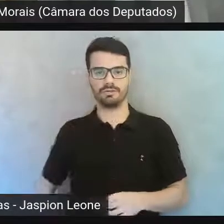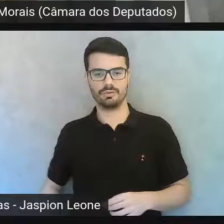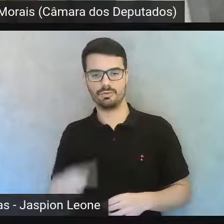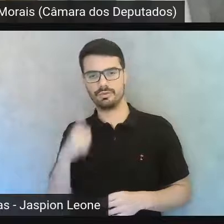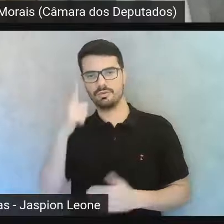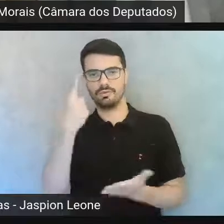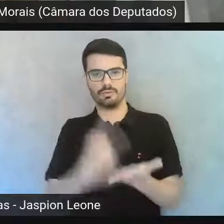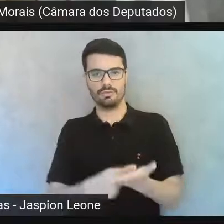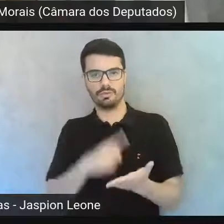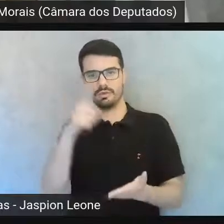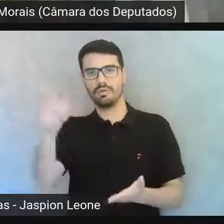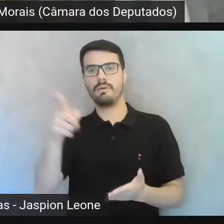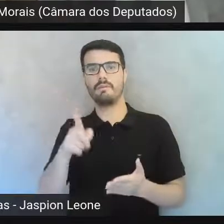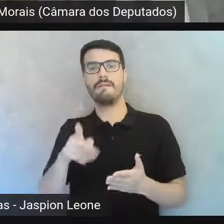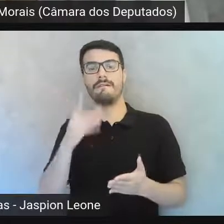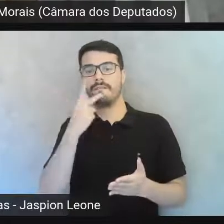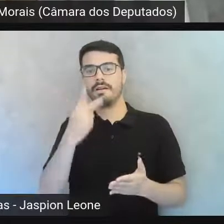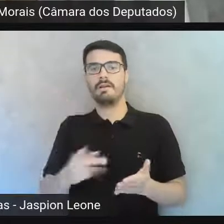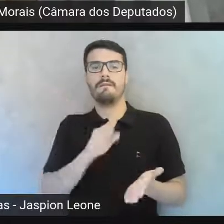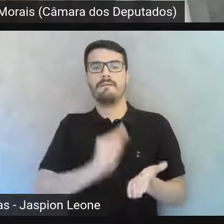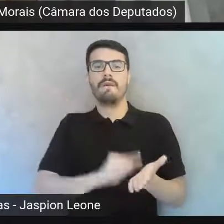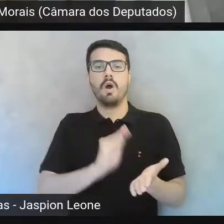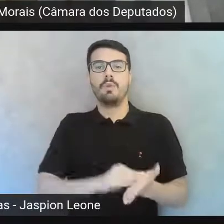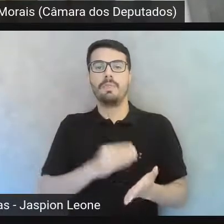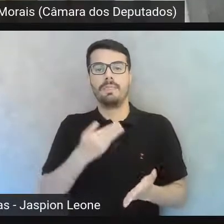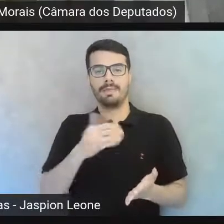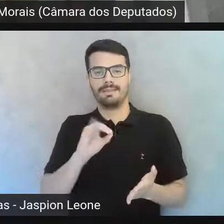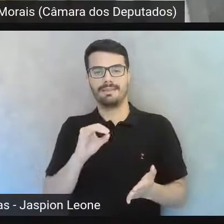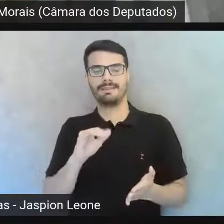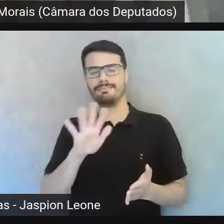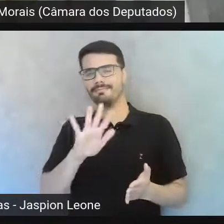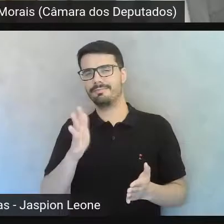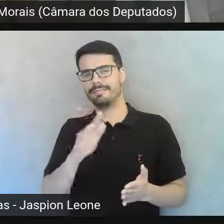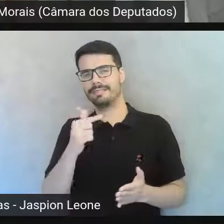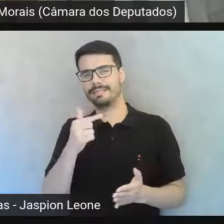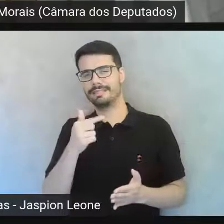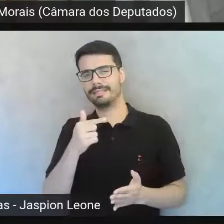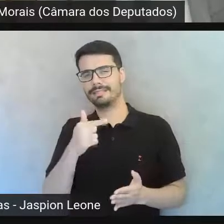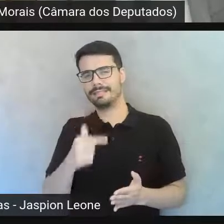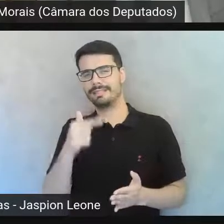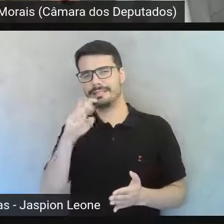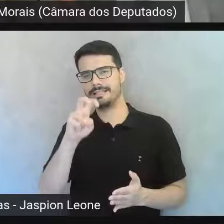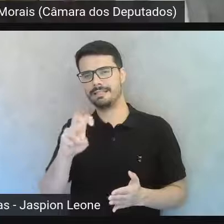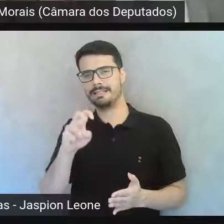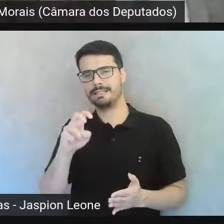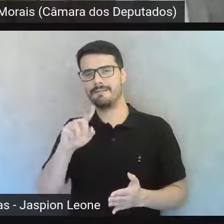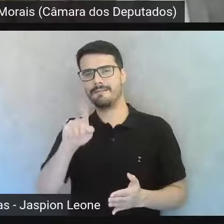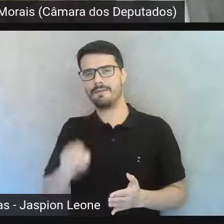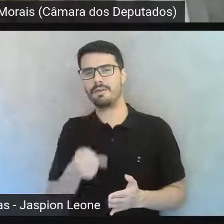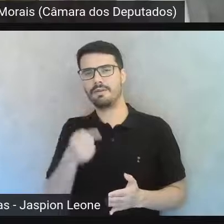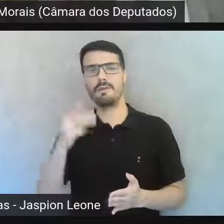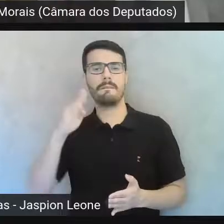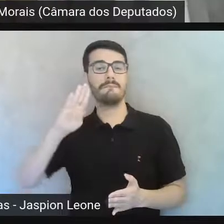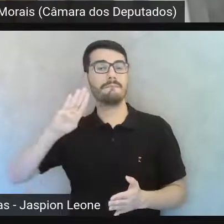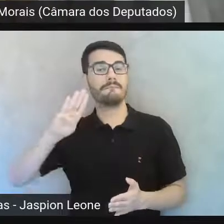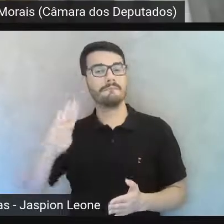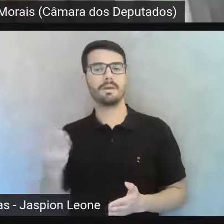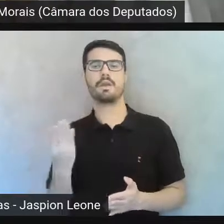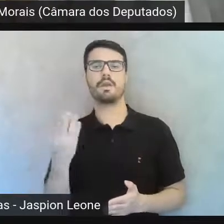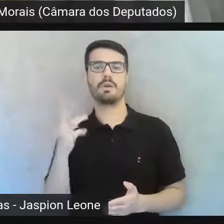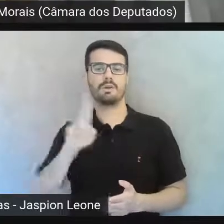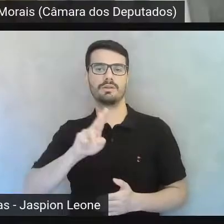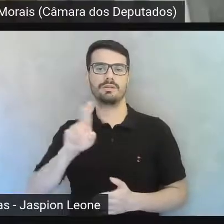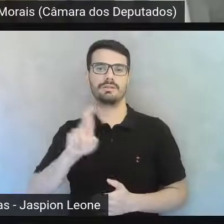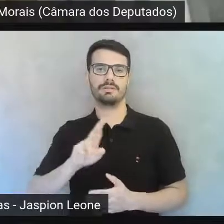Ele projetou um déficit primário da casa de 735,6 1,7 bilhões de reais.